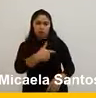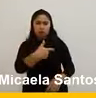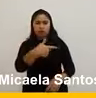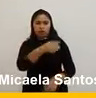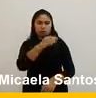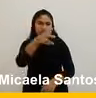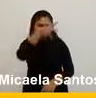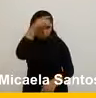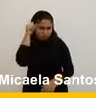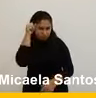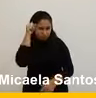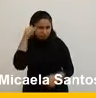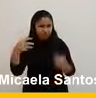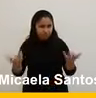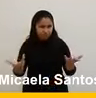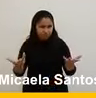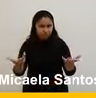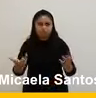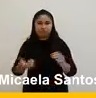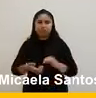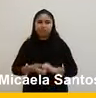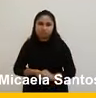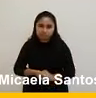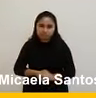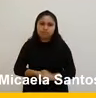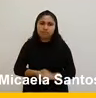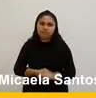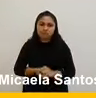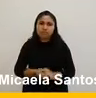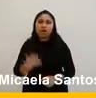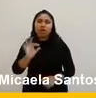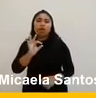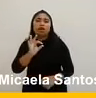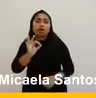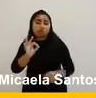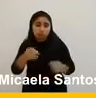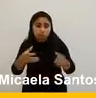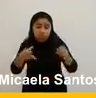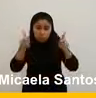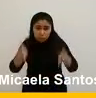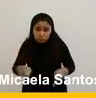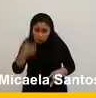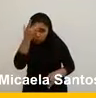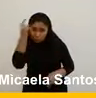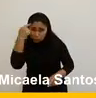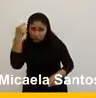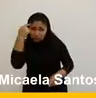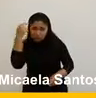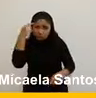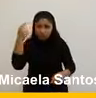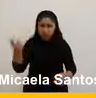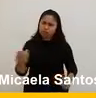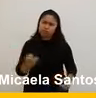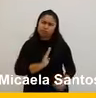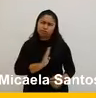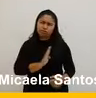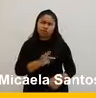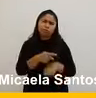da prefeitura. Solicito à parte da população que age dessa forma, que abrande o seu